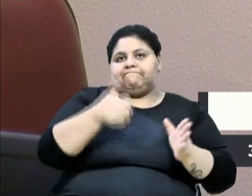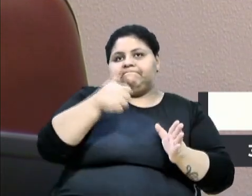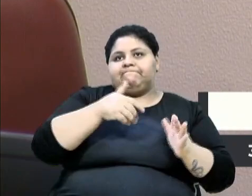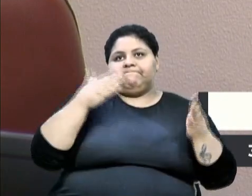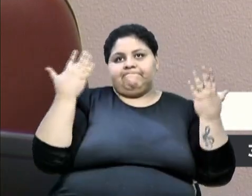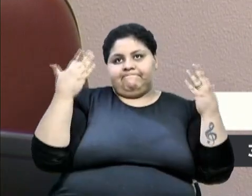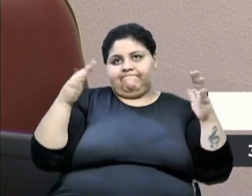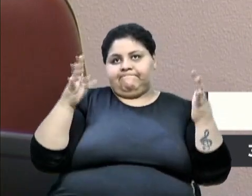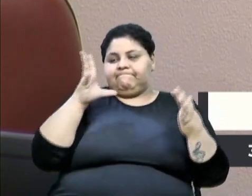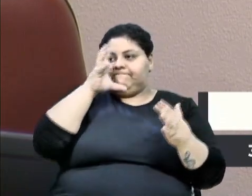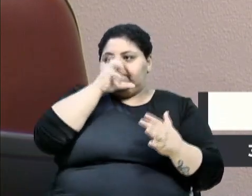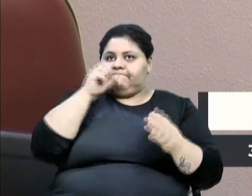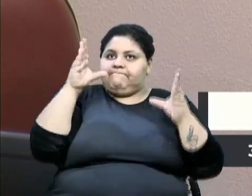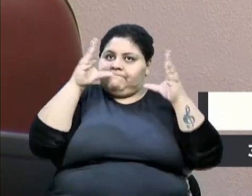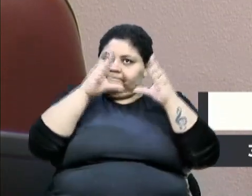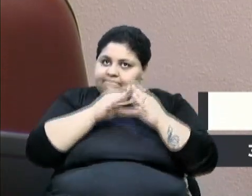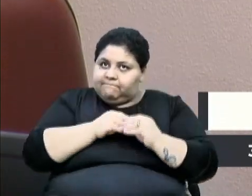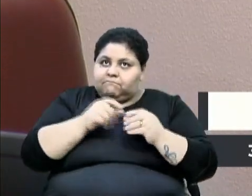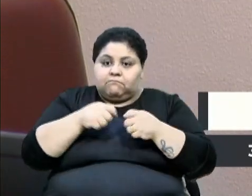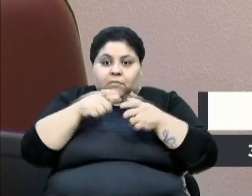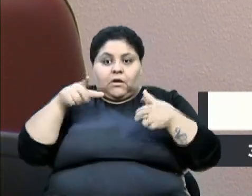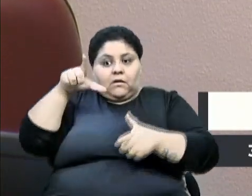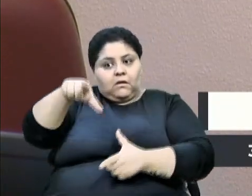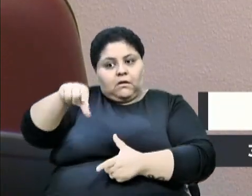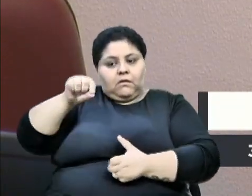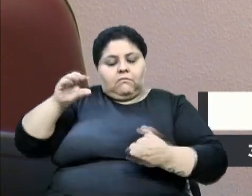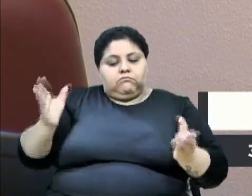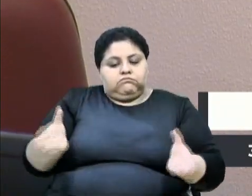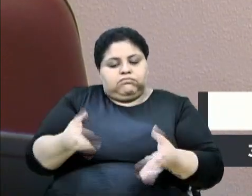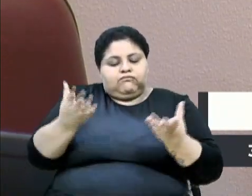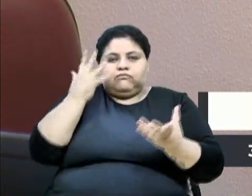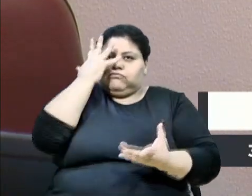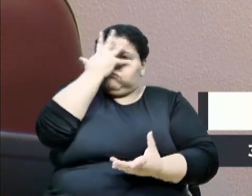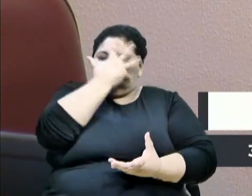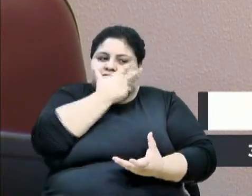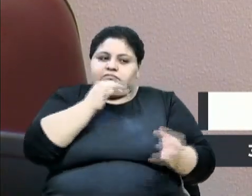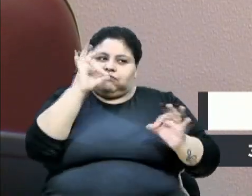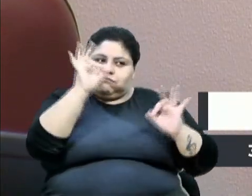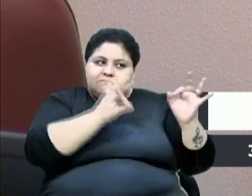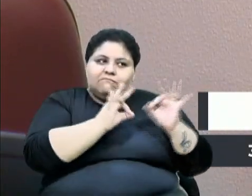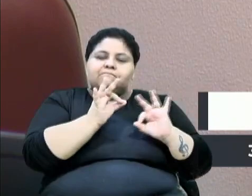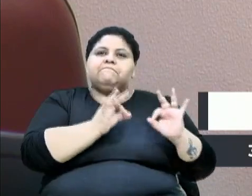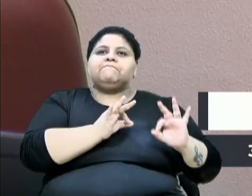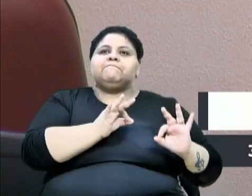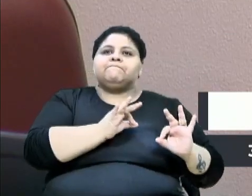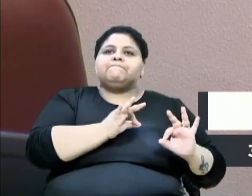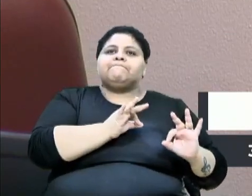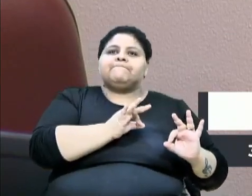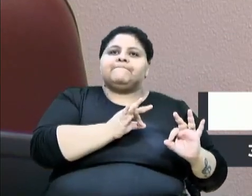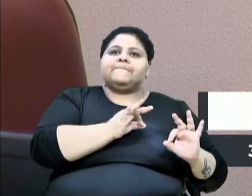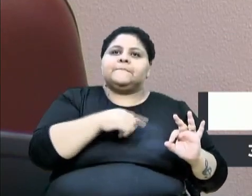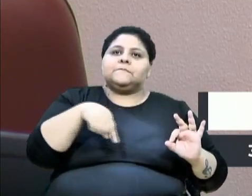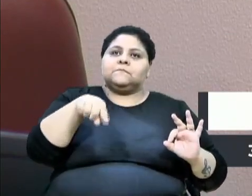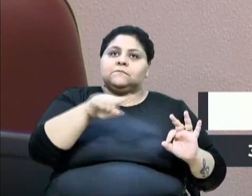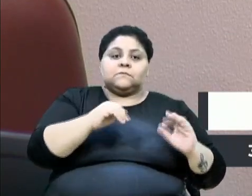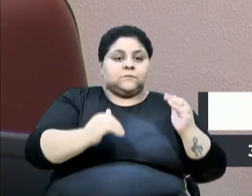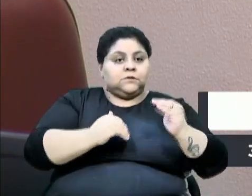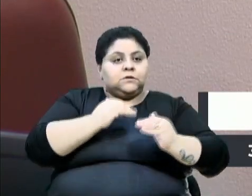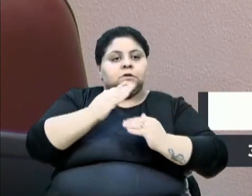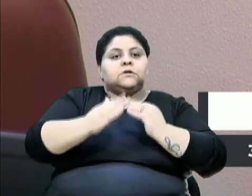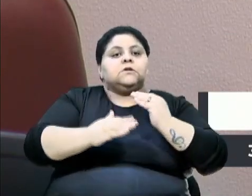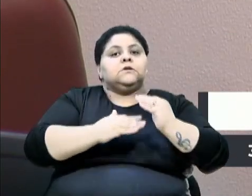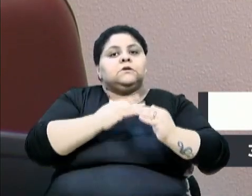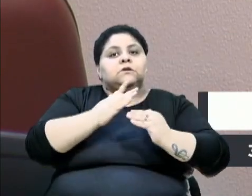sábado à noite, foi uma grande escolha, o evento estava bonito, organizado, e isso quando, se tiver que dar uma